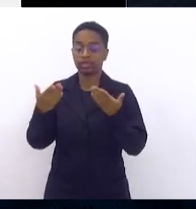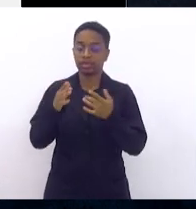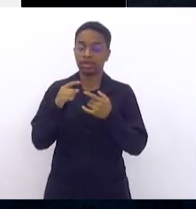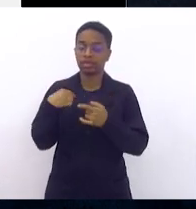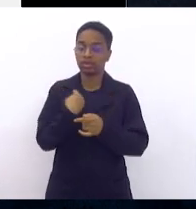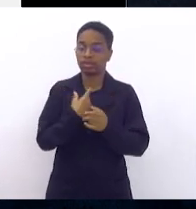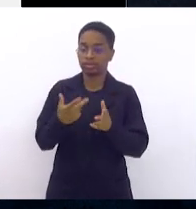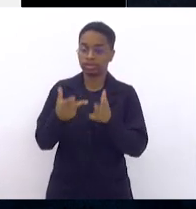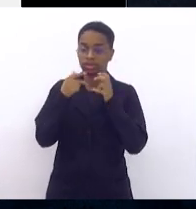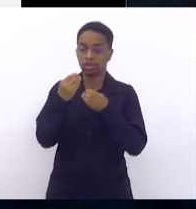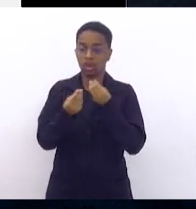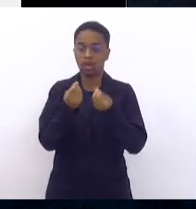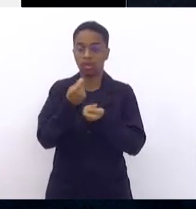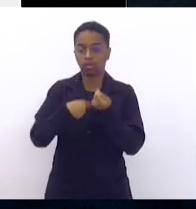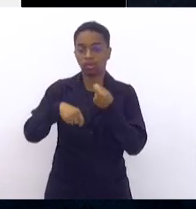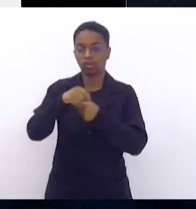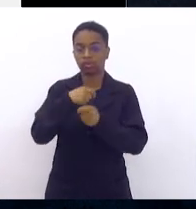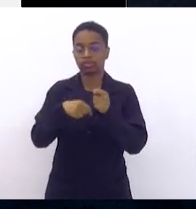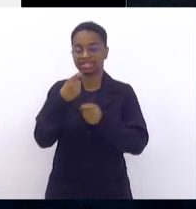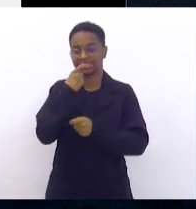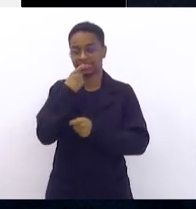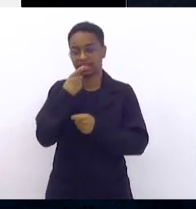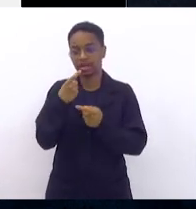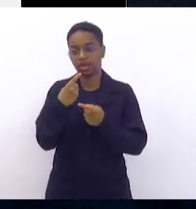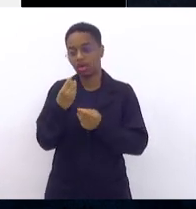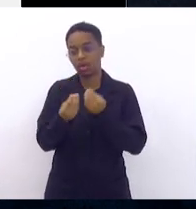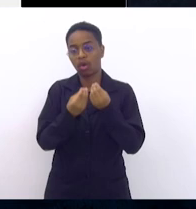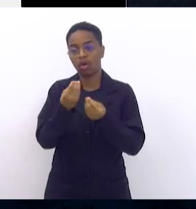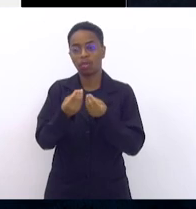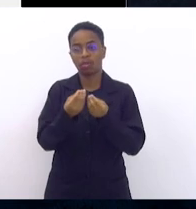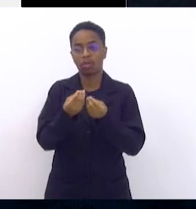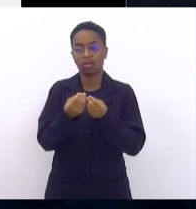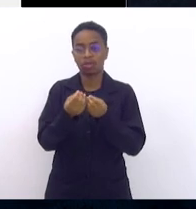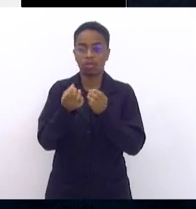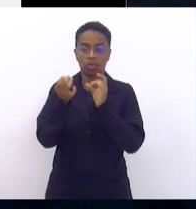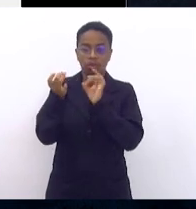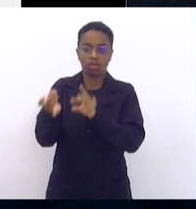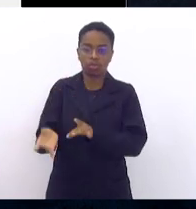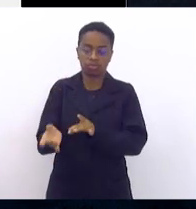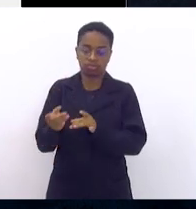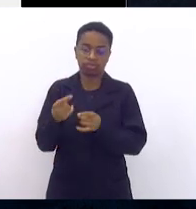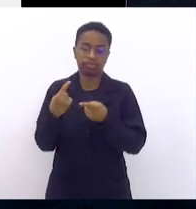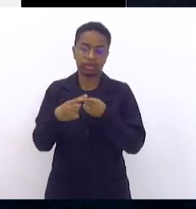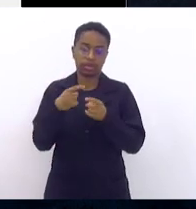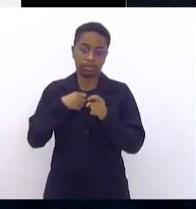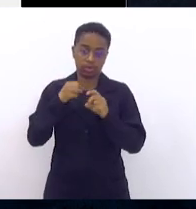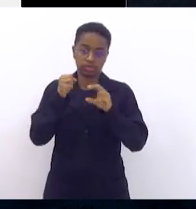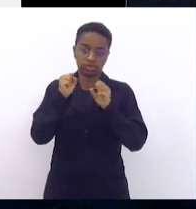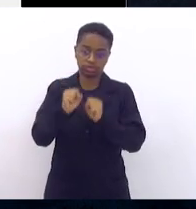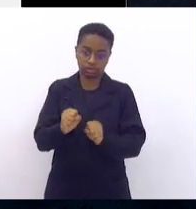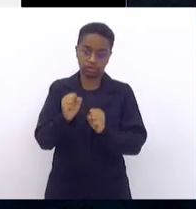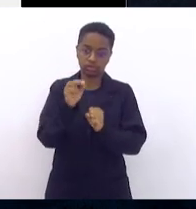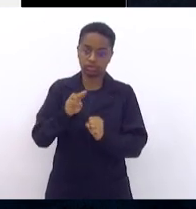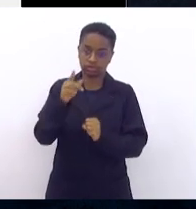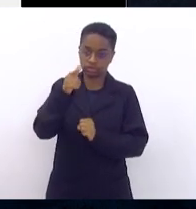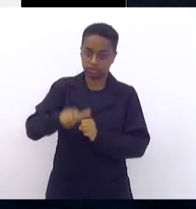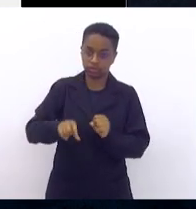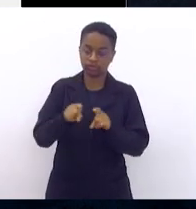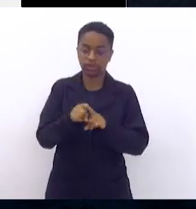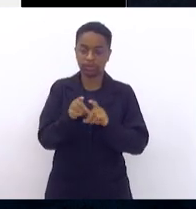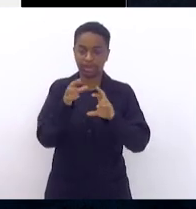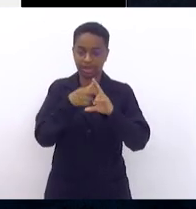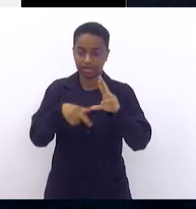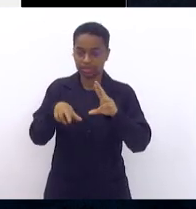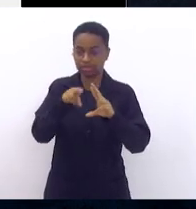do plástico os caminhos que a gente tem para ele né além do reuso a reciclagem mecânica que é